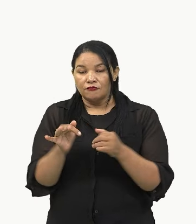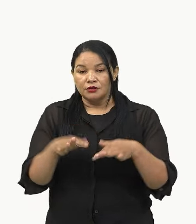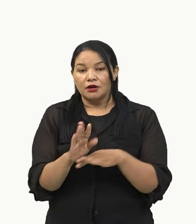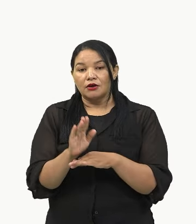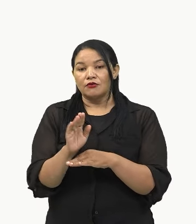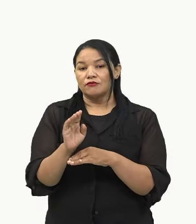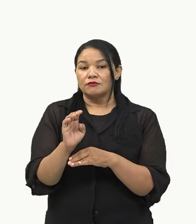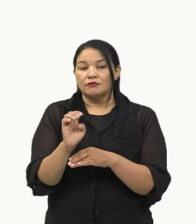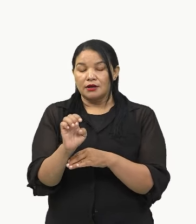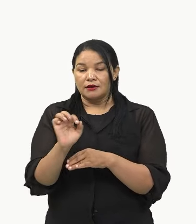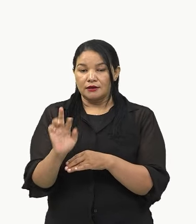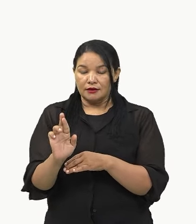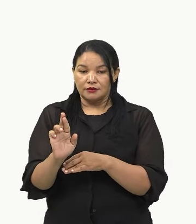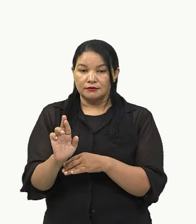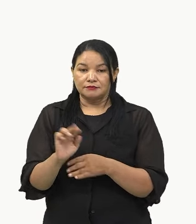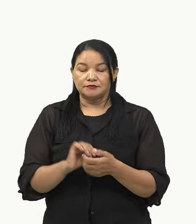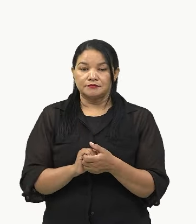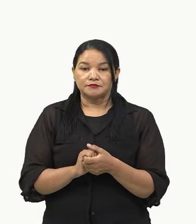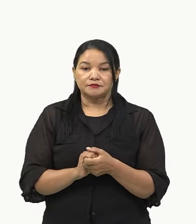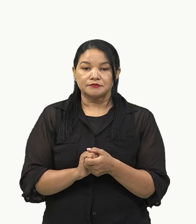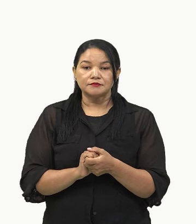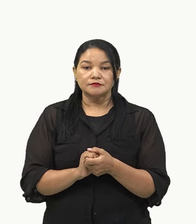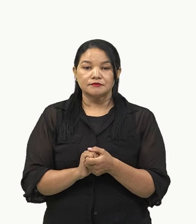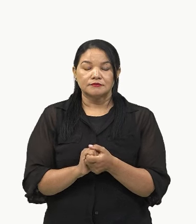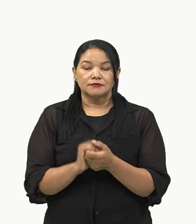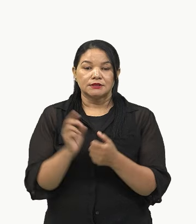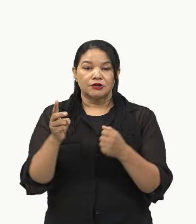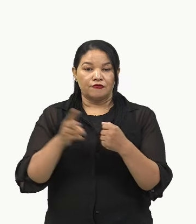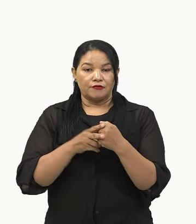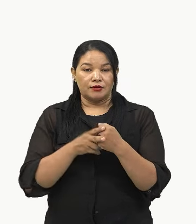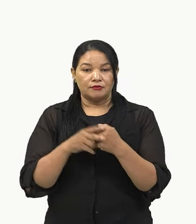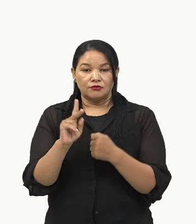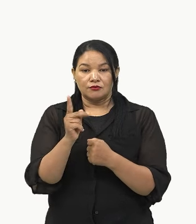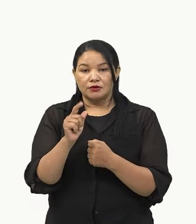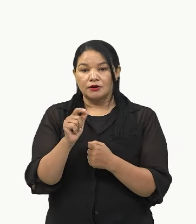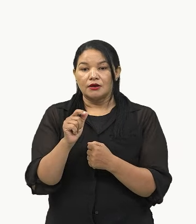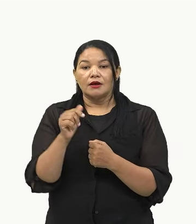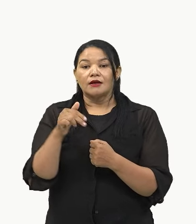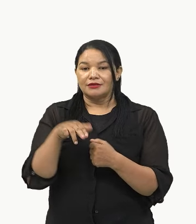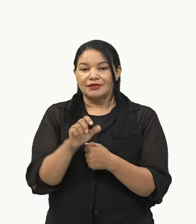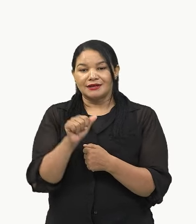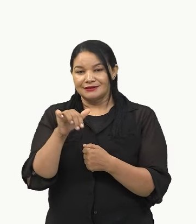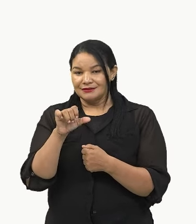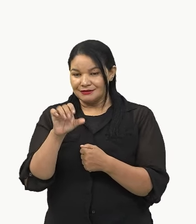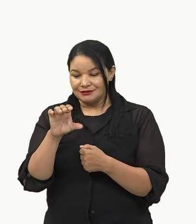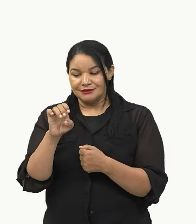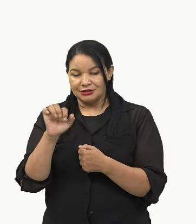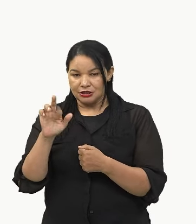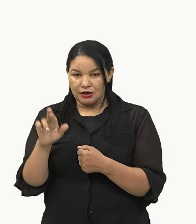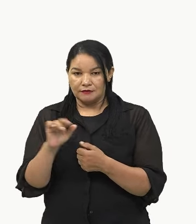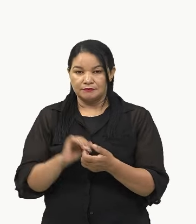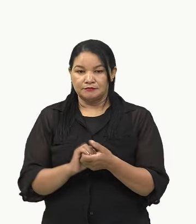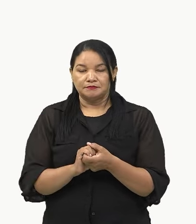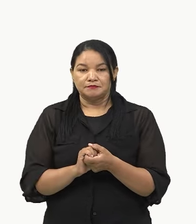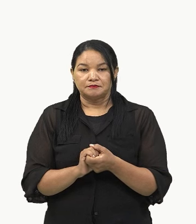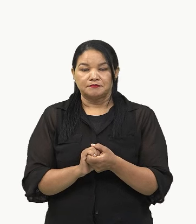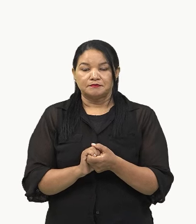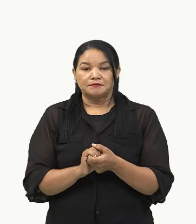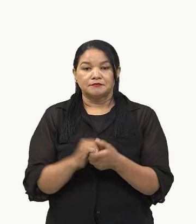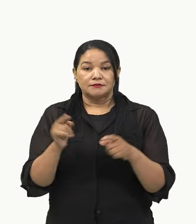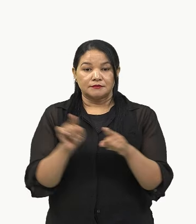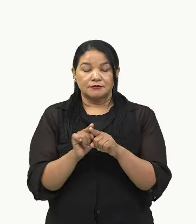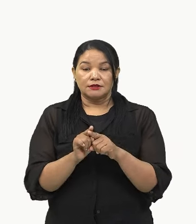em ER, né? Verbo nascer. Então, conjugando aqui o verbo